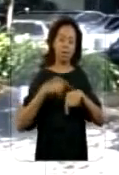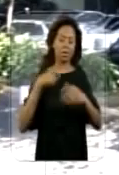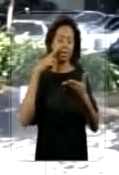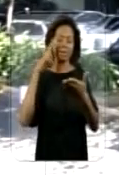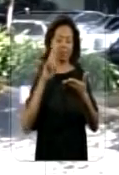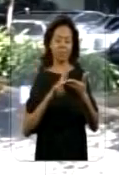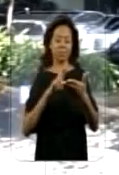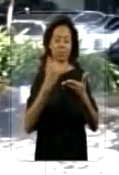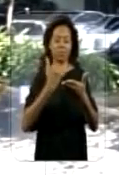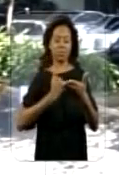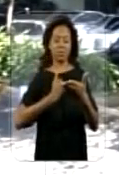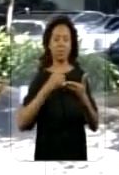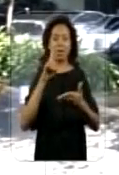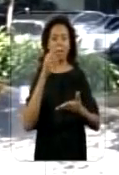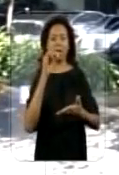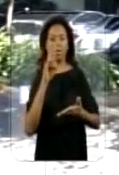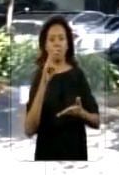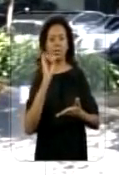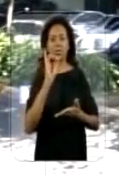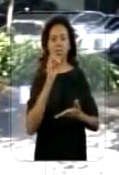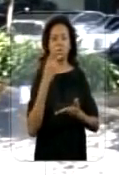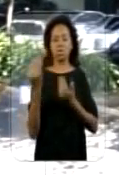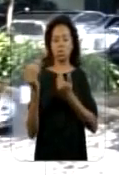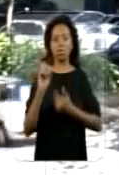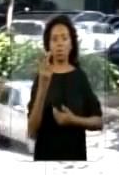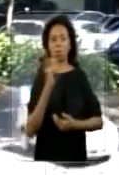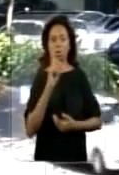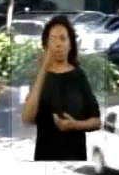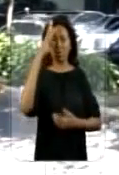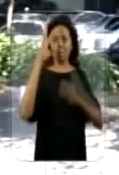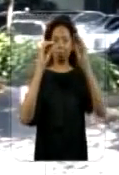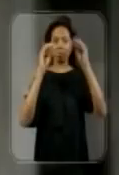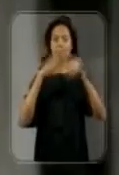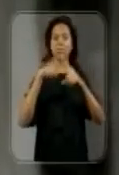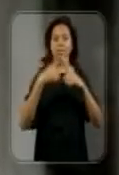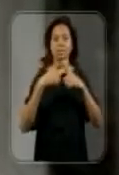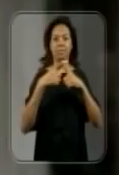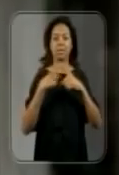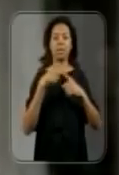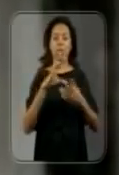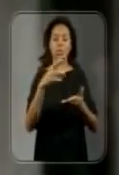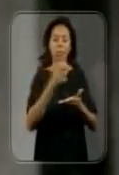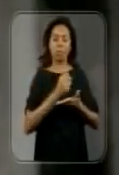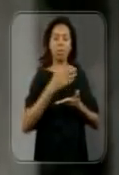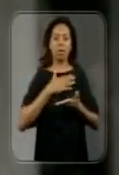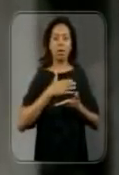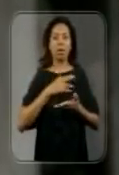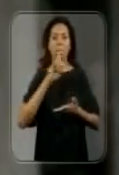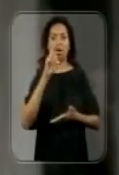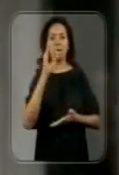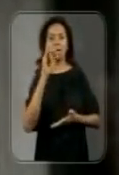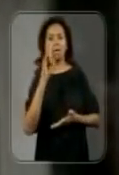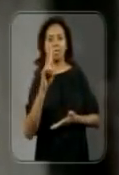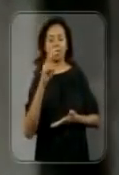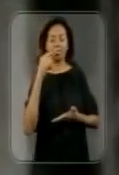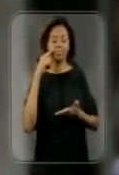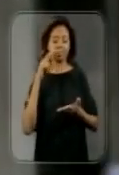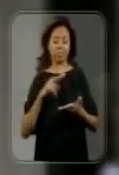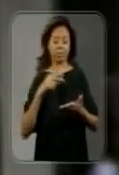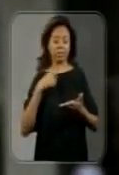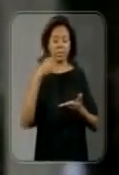gente recebe a notícia do HIV, independente de ser adolescente ou não, você amadurece mais. Quando eu peguei o meu diagnóstico de soro